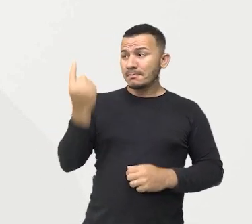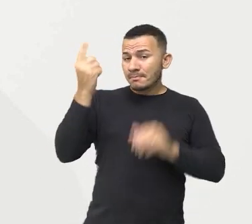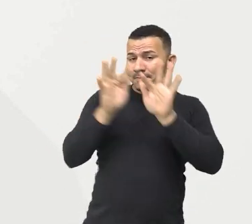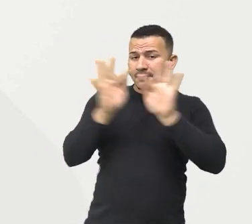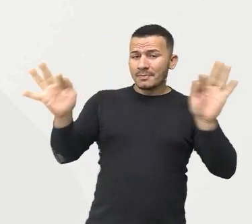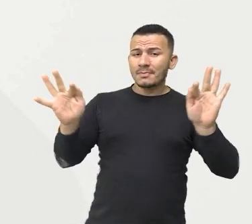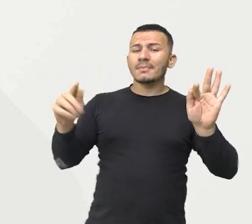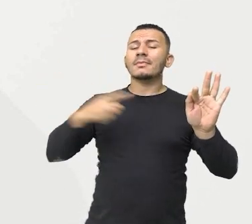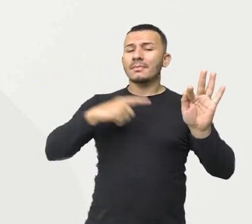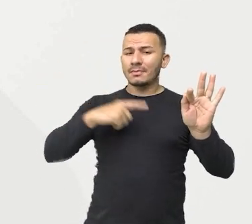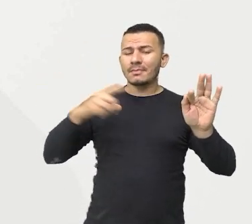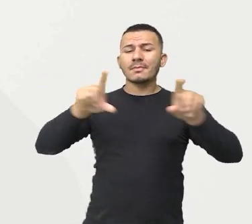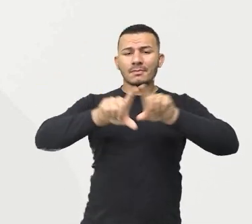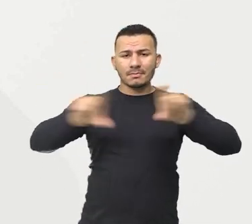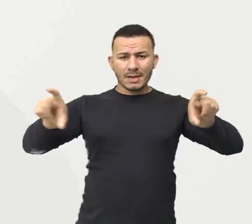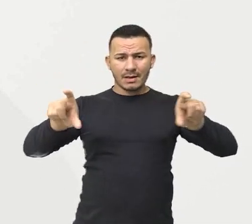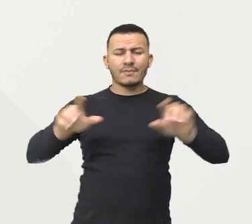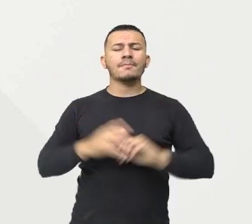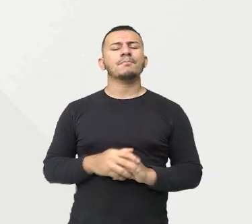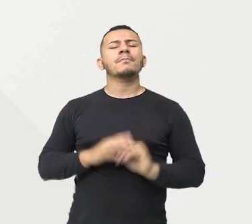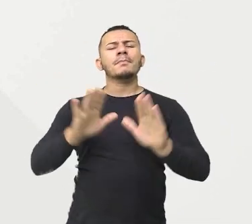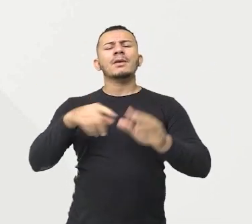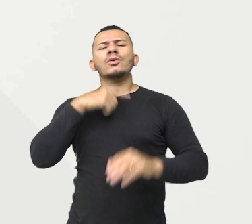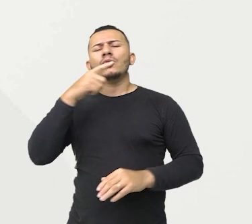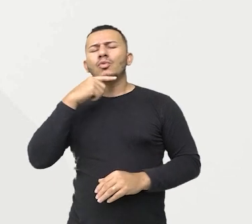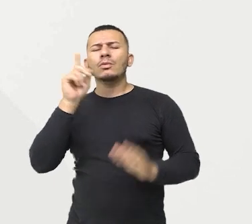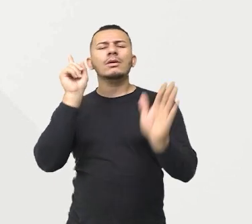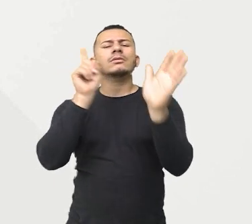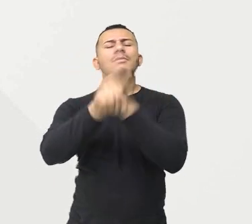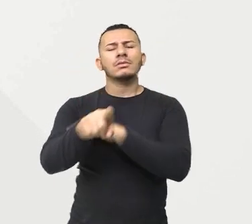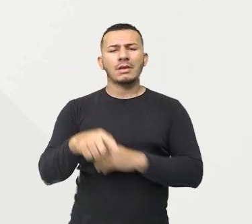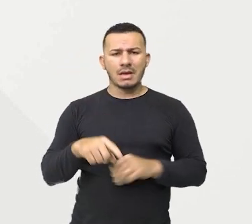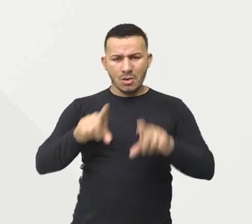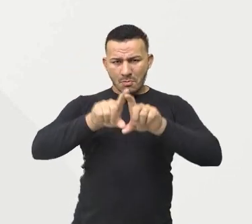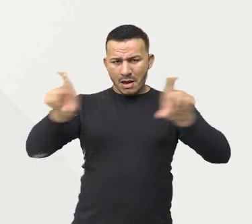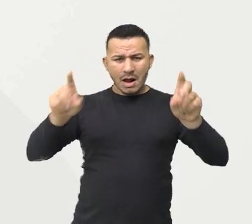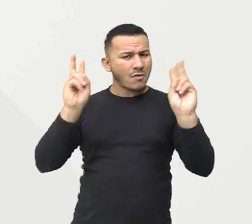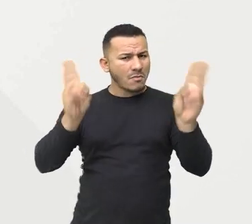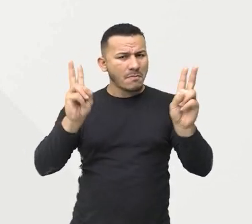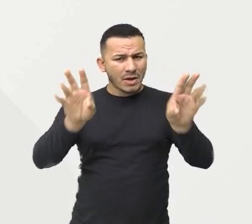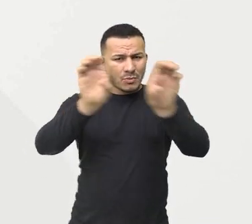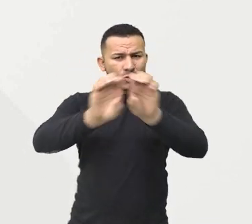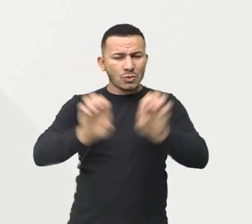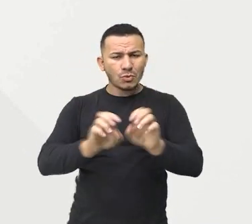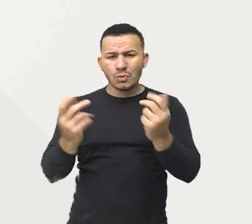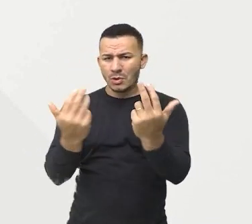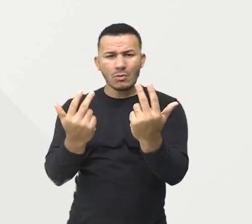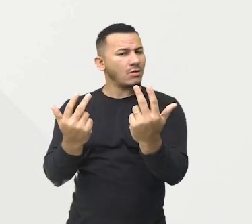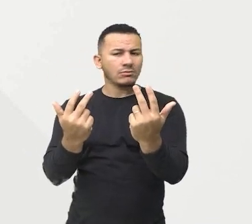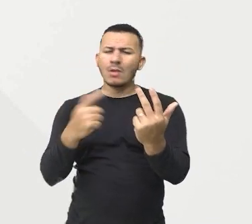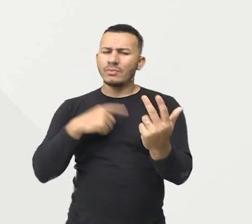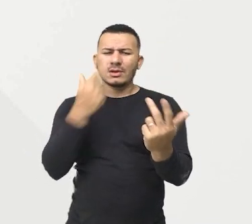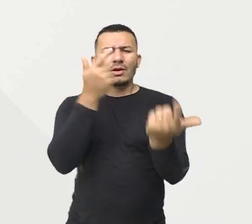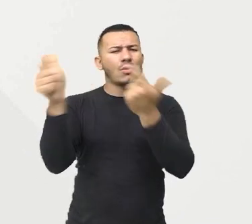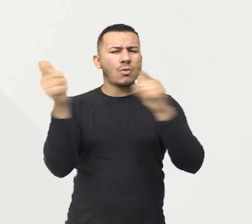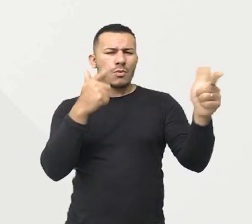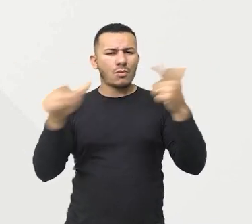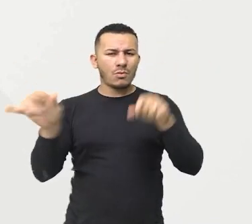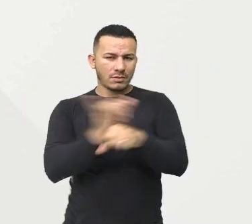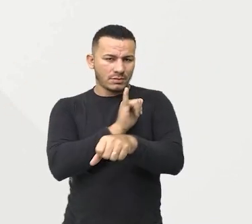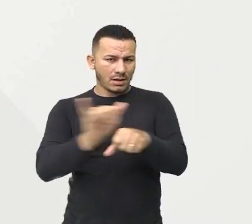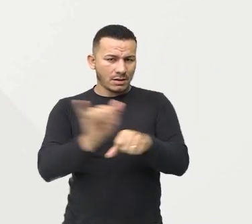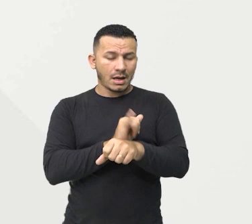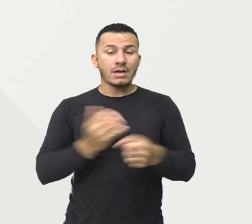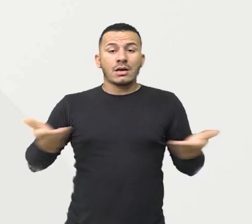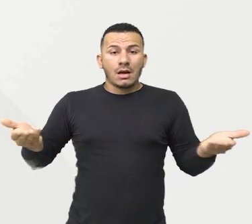É sempre assim, professora? Não. Existem parágrafos que se constroem e se estruturam de outra maneira. Mas aqui, para o